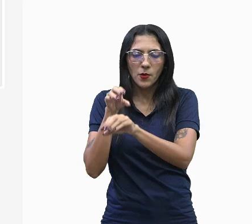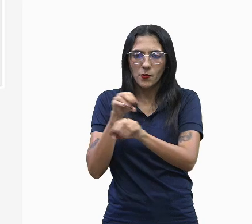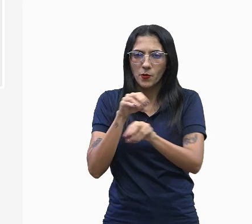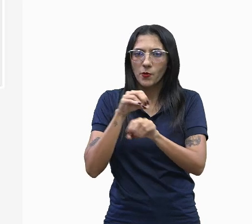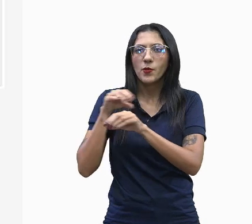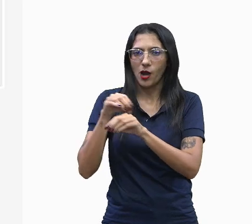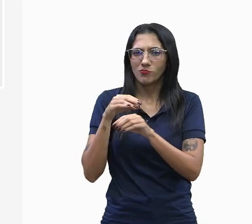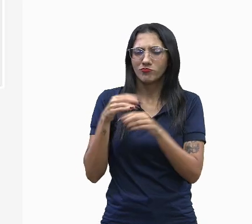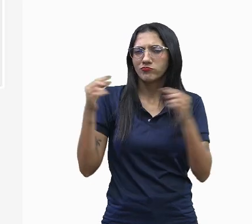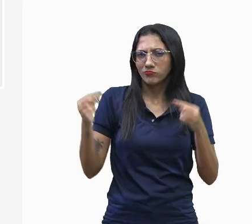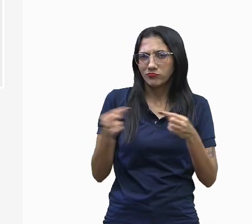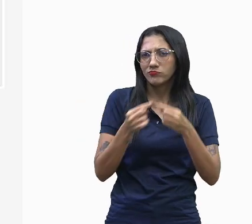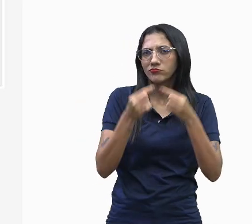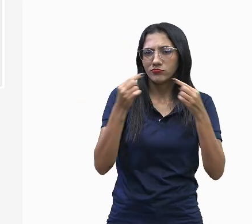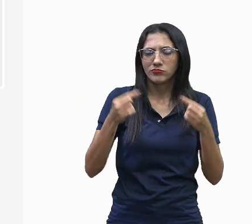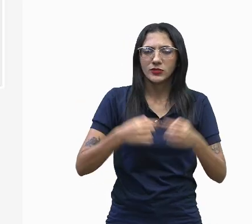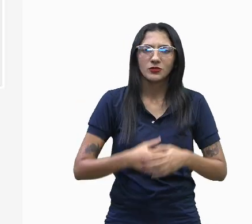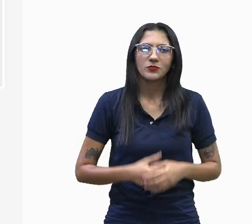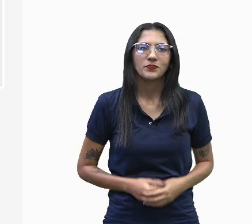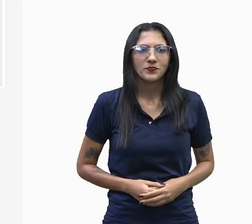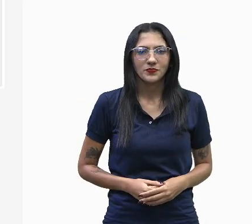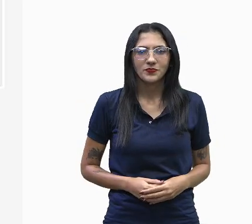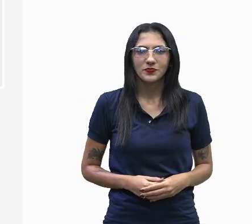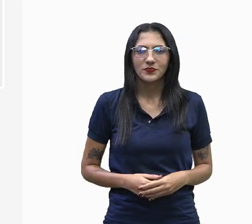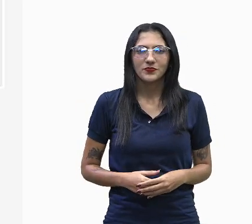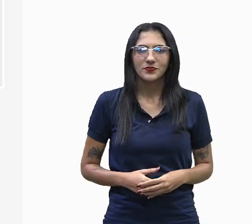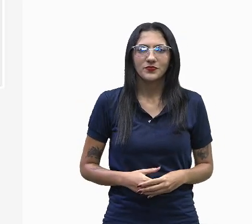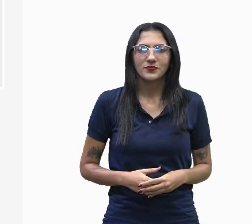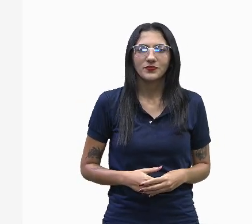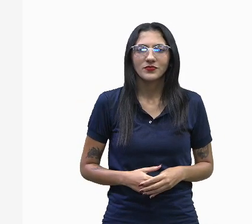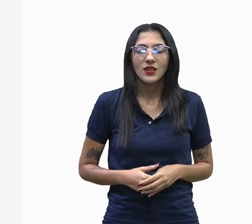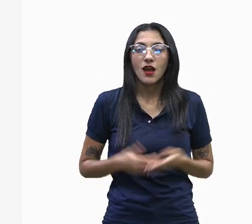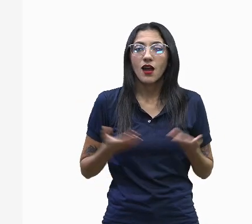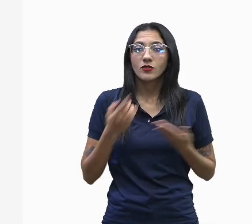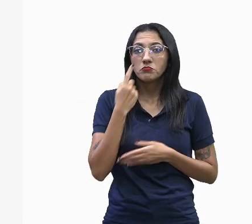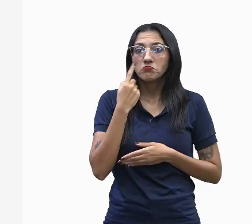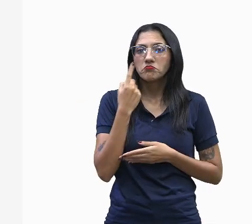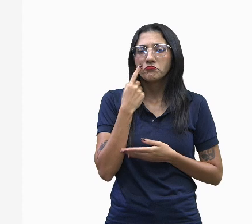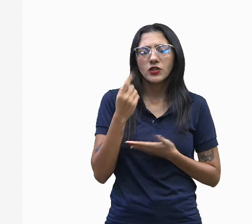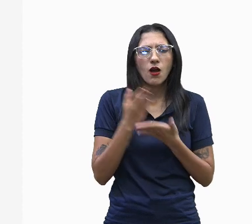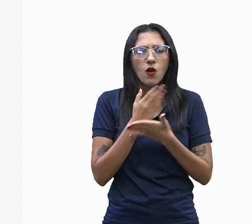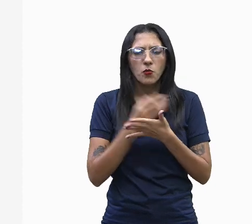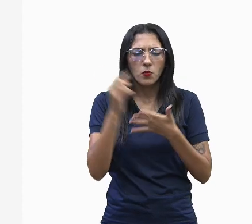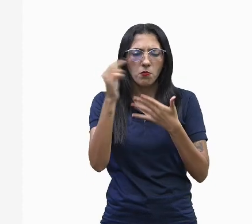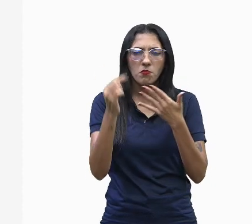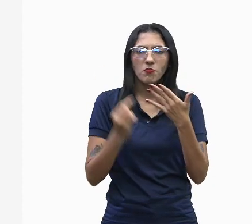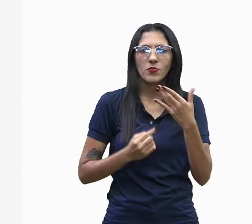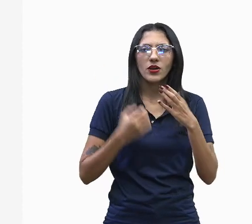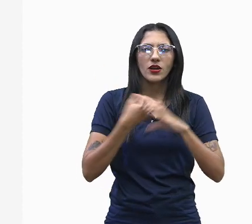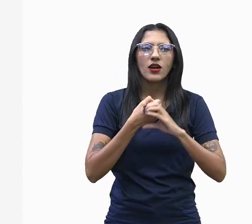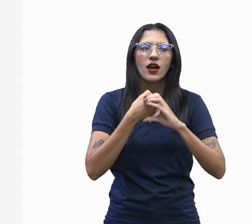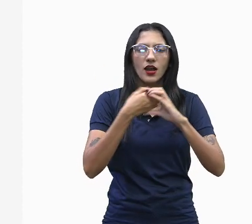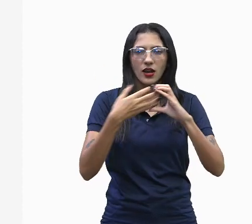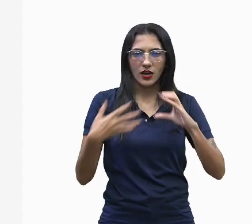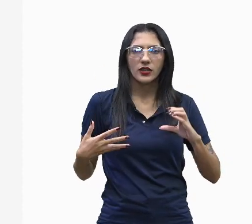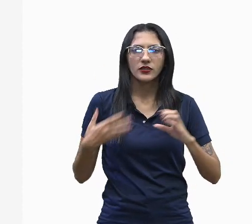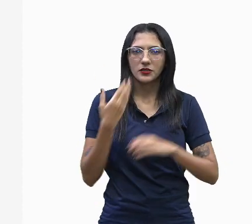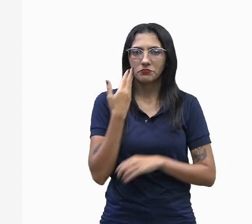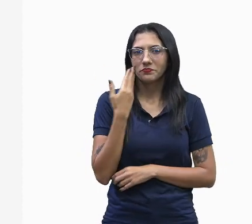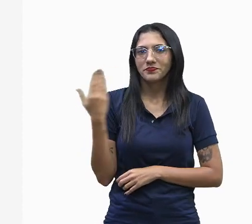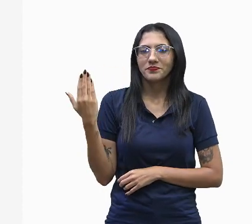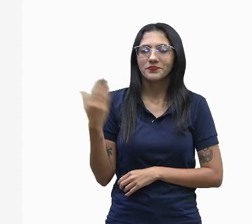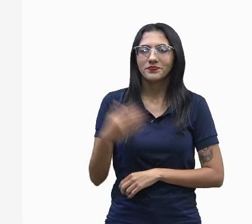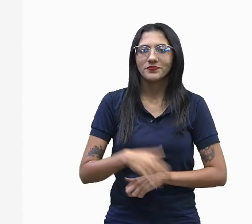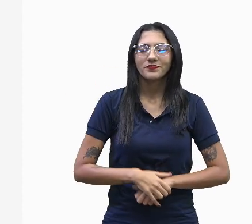Agora vamos conhecer as características da intertextualidade. Observem aí a intertextualidade,